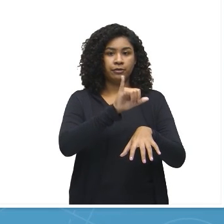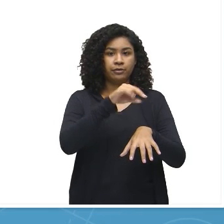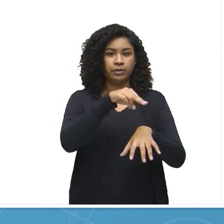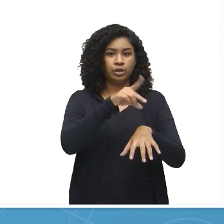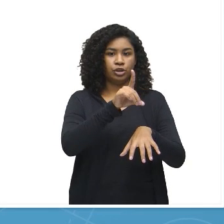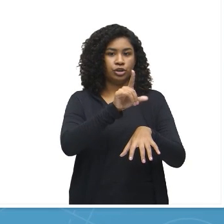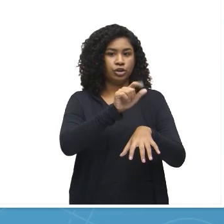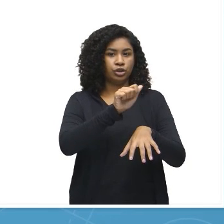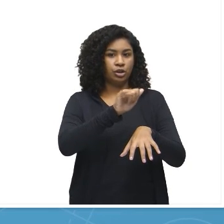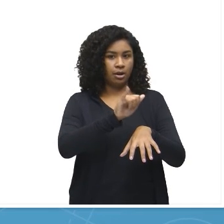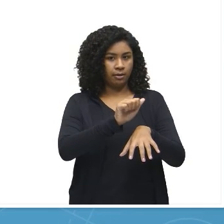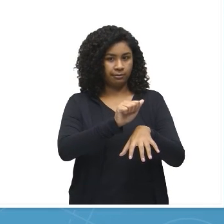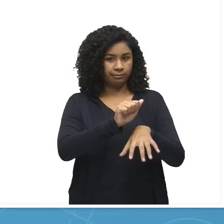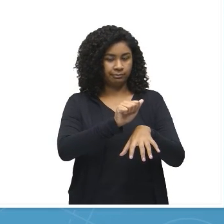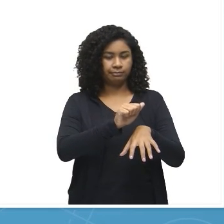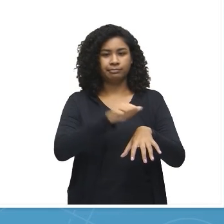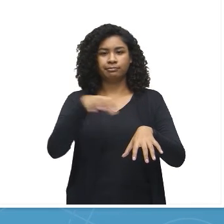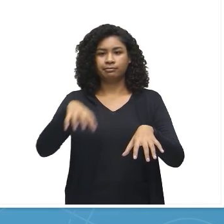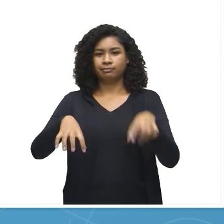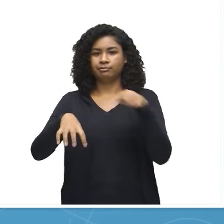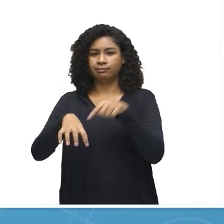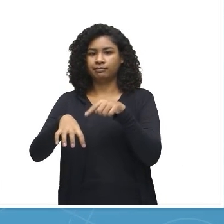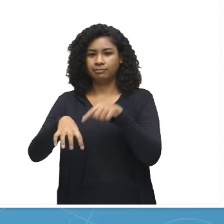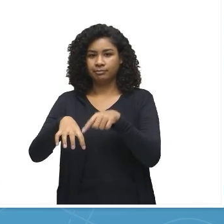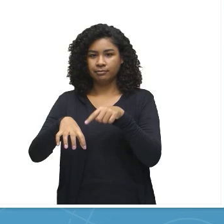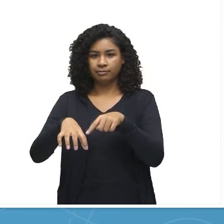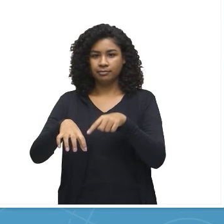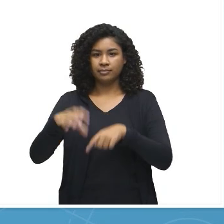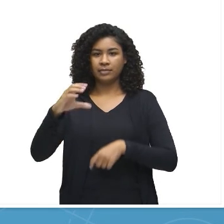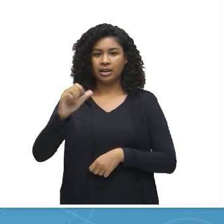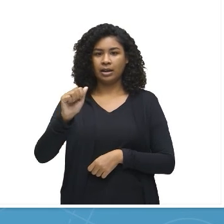Merovingia e a dinastia